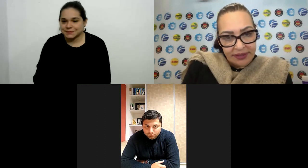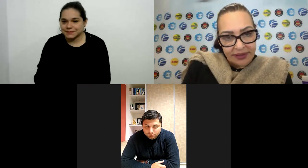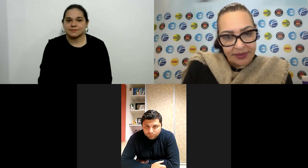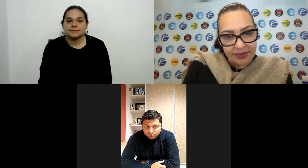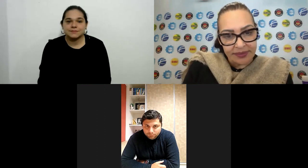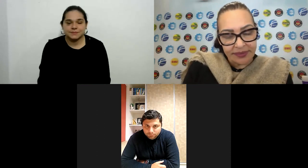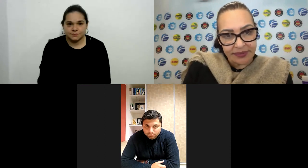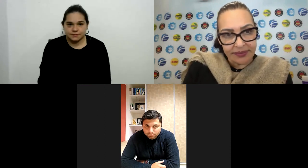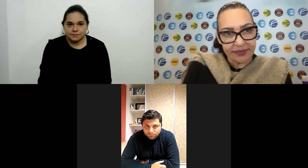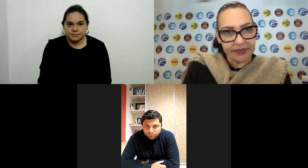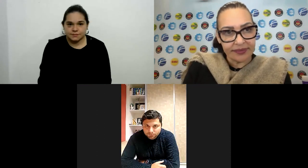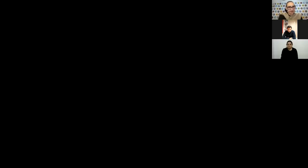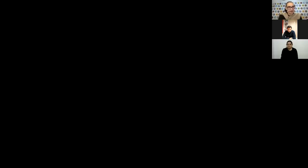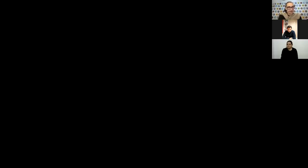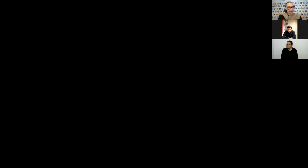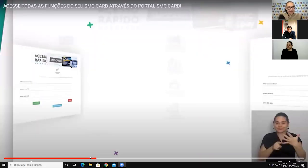Agora vai.